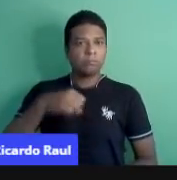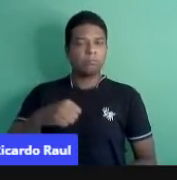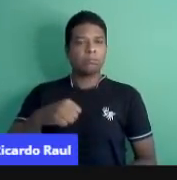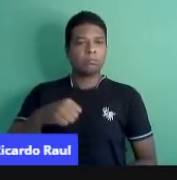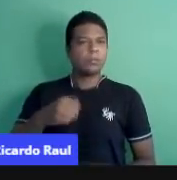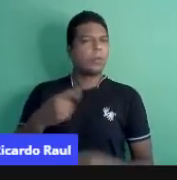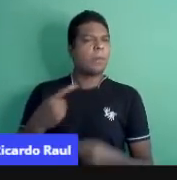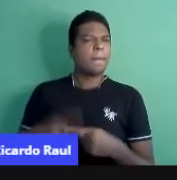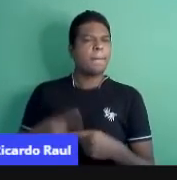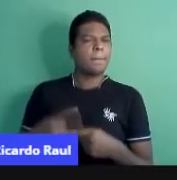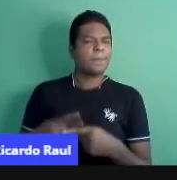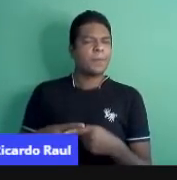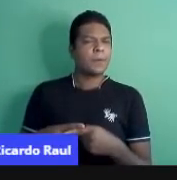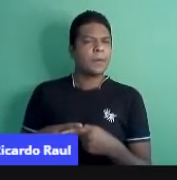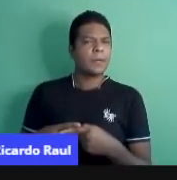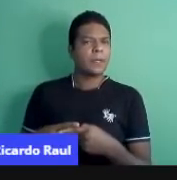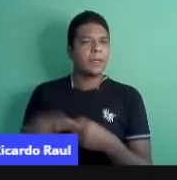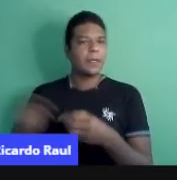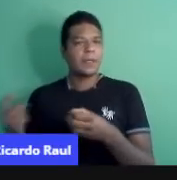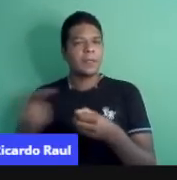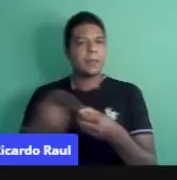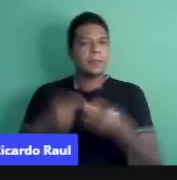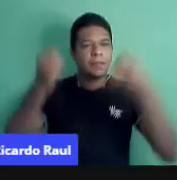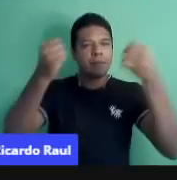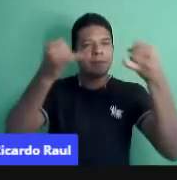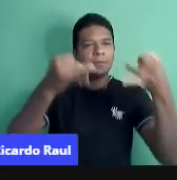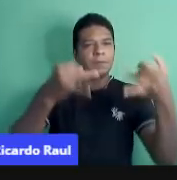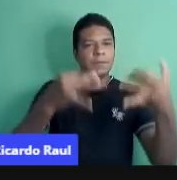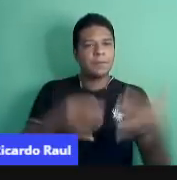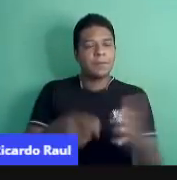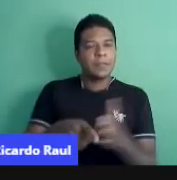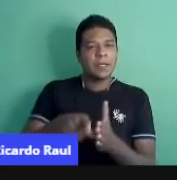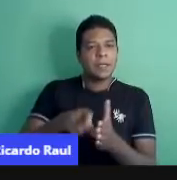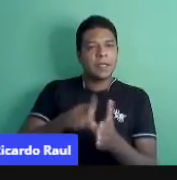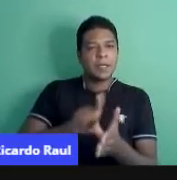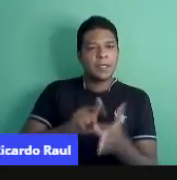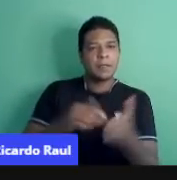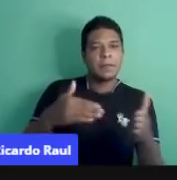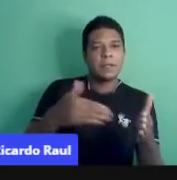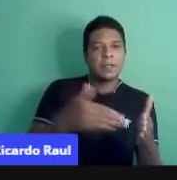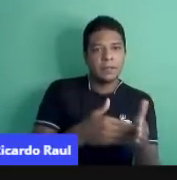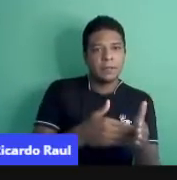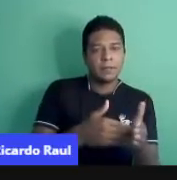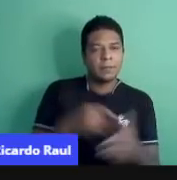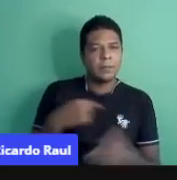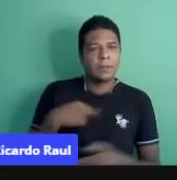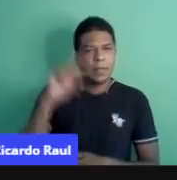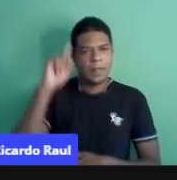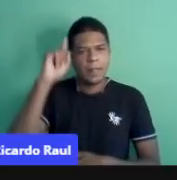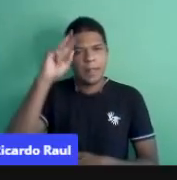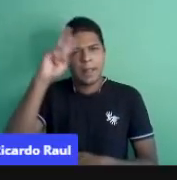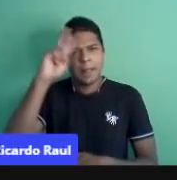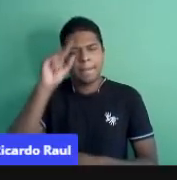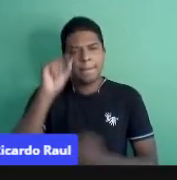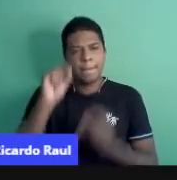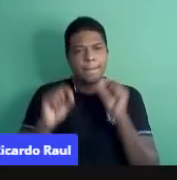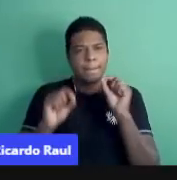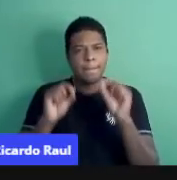estou retornando isso antes de finalizar? Para nós lembrarmos que